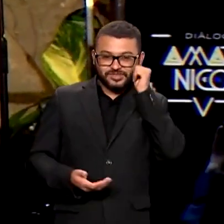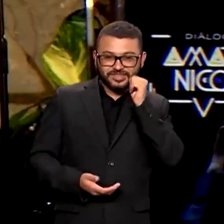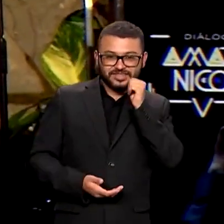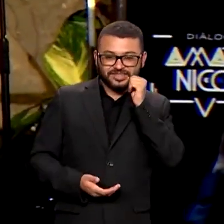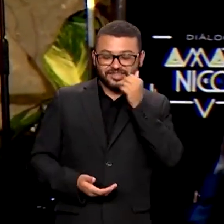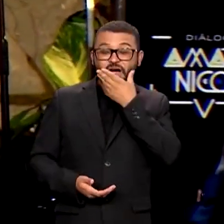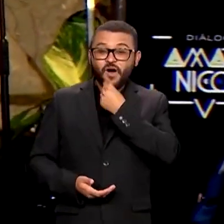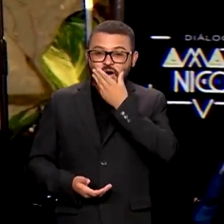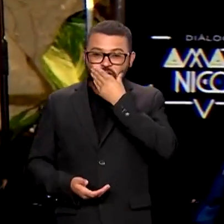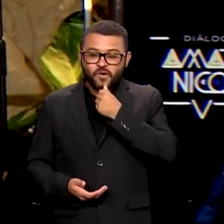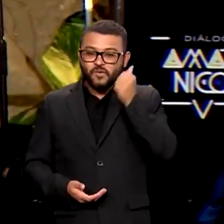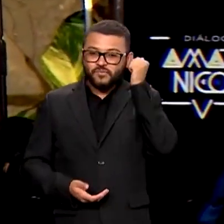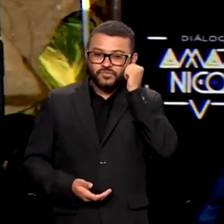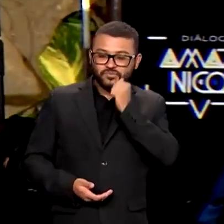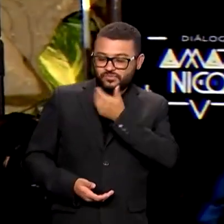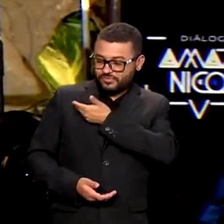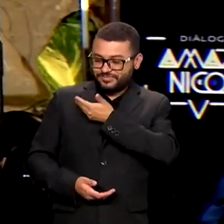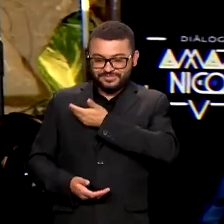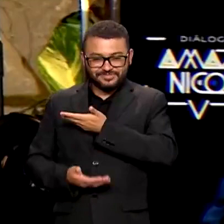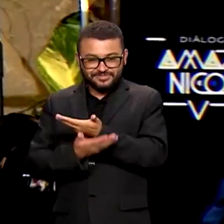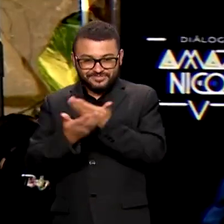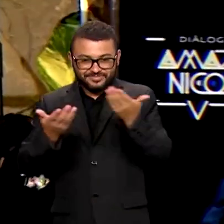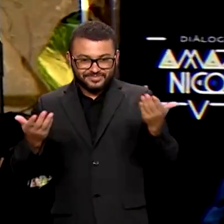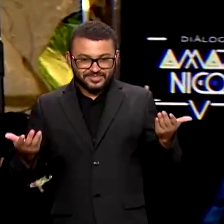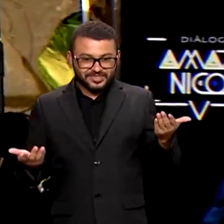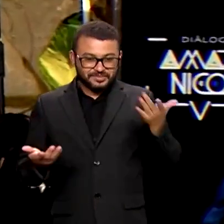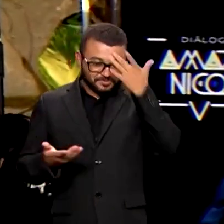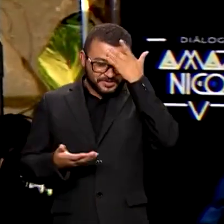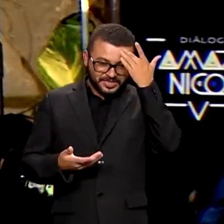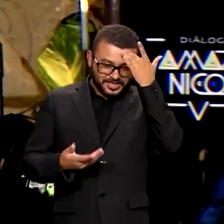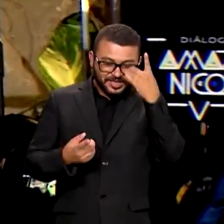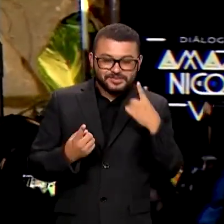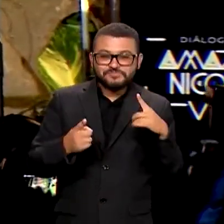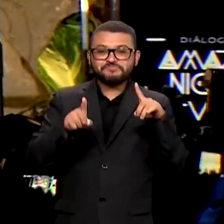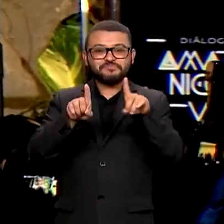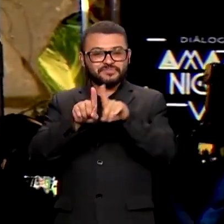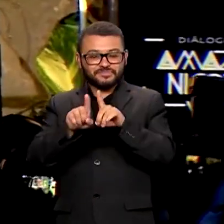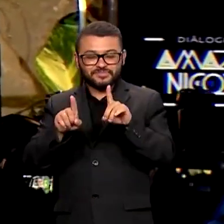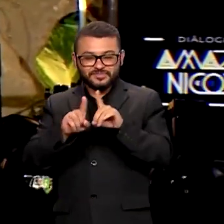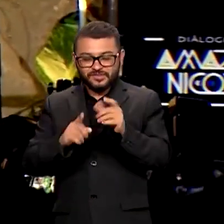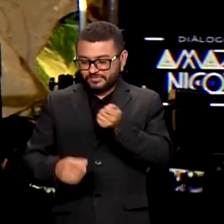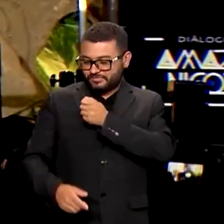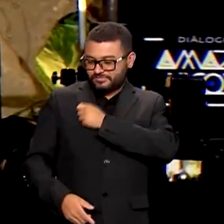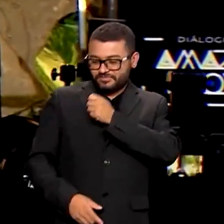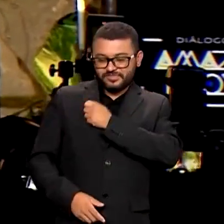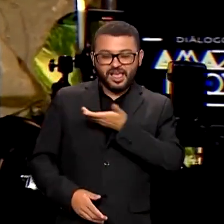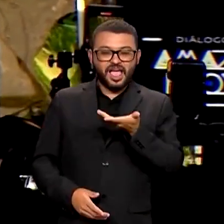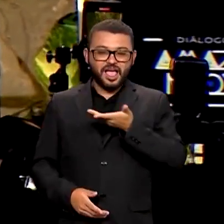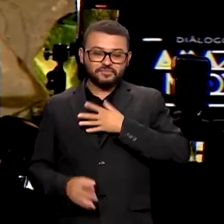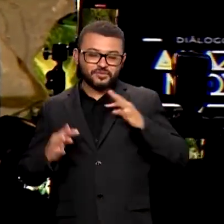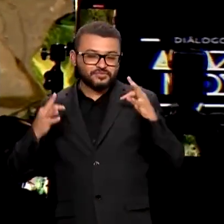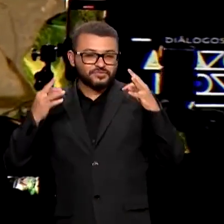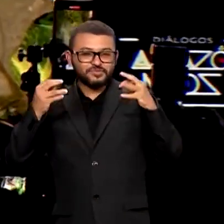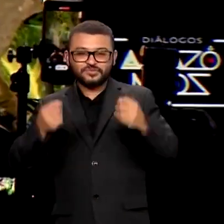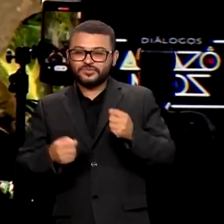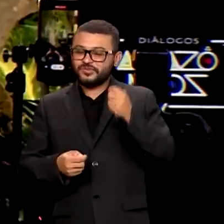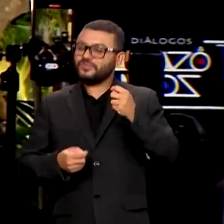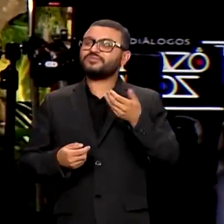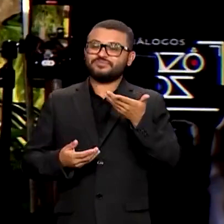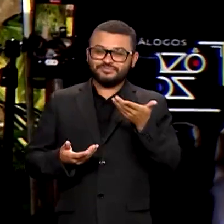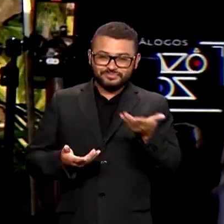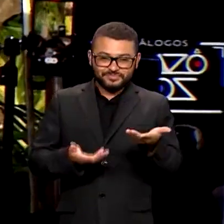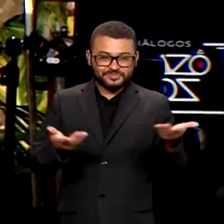companheiros, companheiras, parceiros, parceiras, amigos,